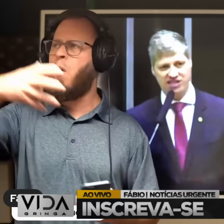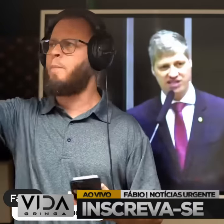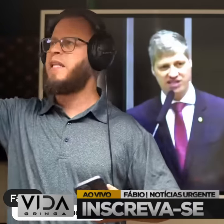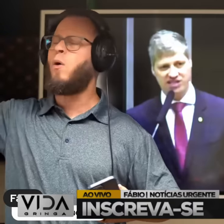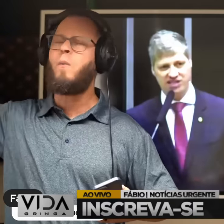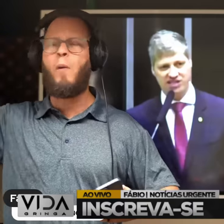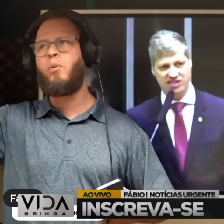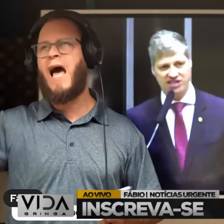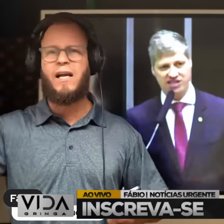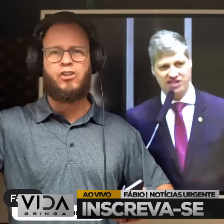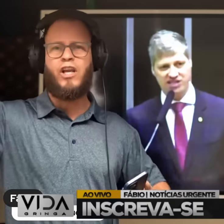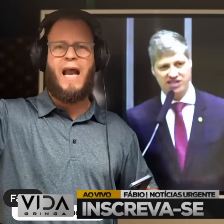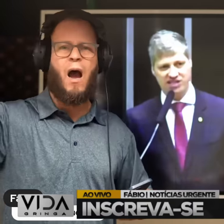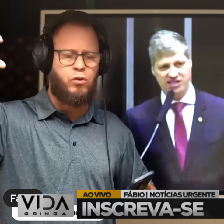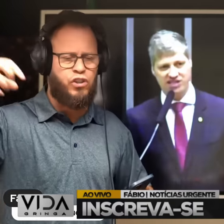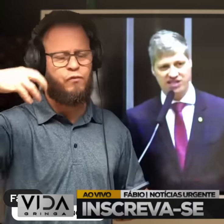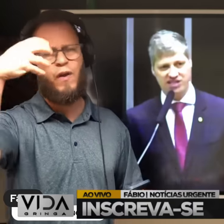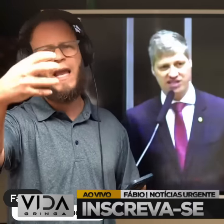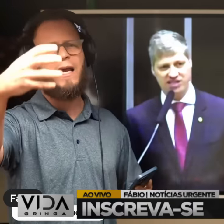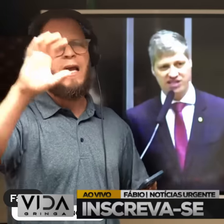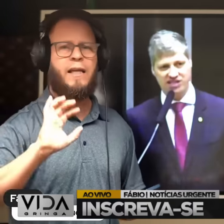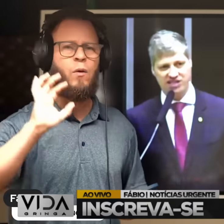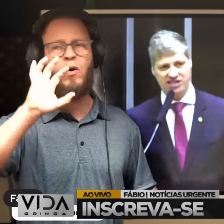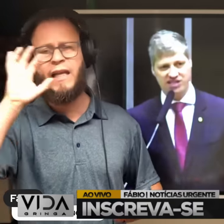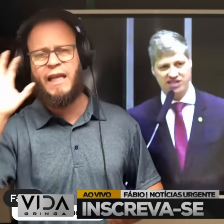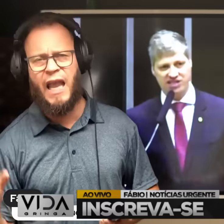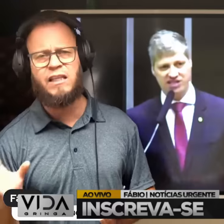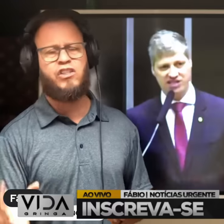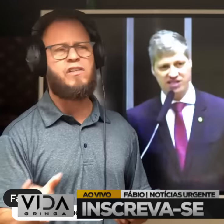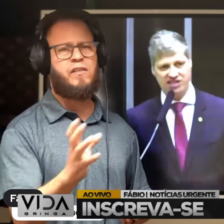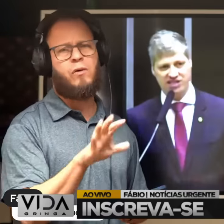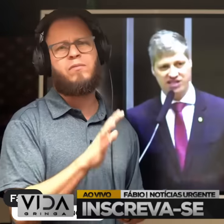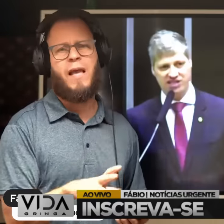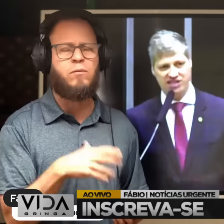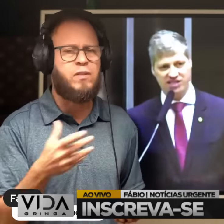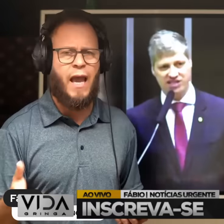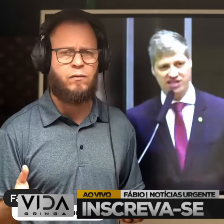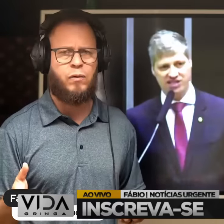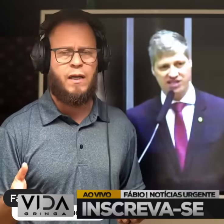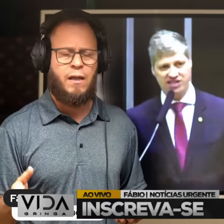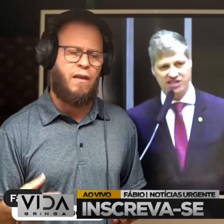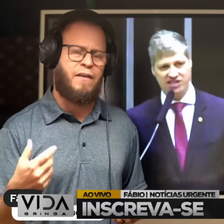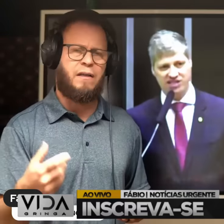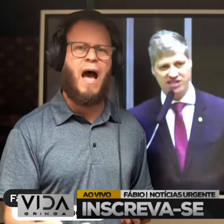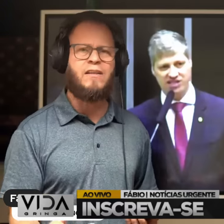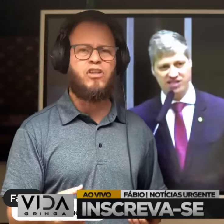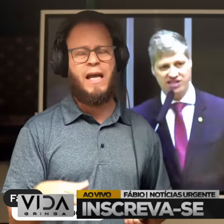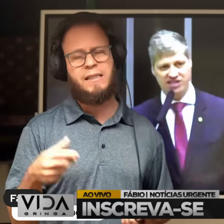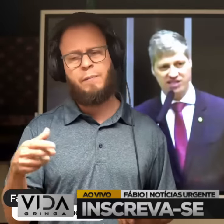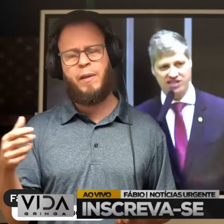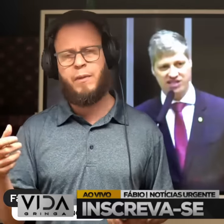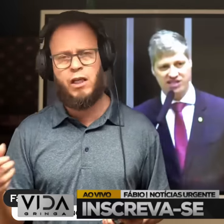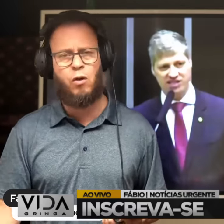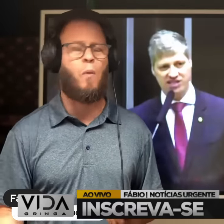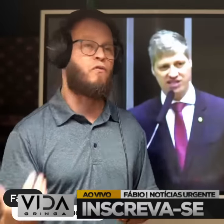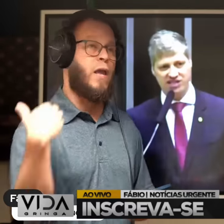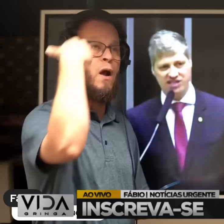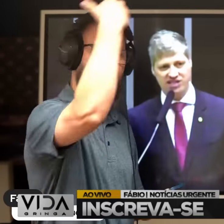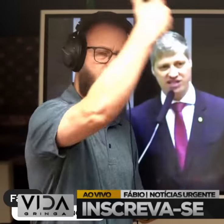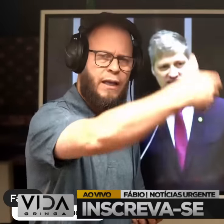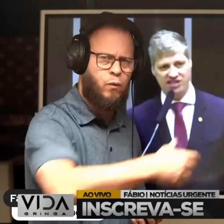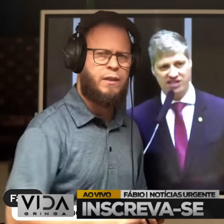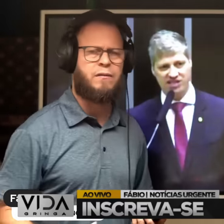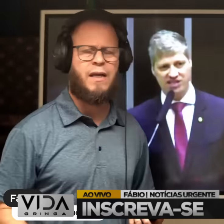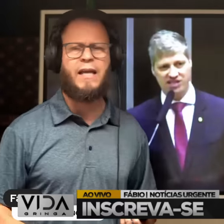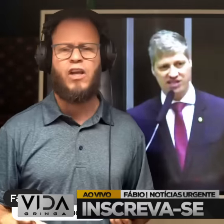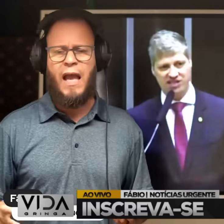a opinião popular geral de ver que o que eles diziam era certo. Na verdade, a CPMI, como eu